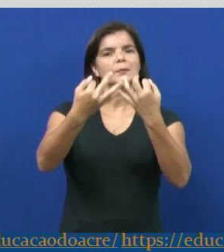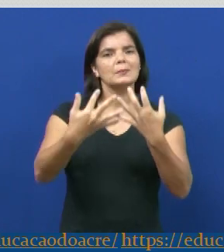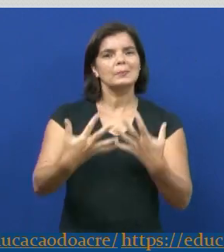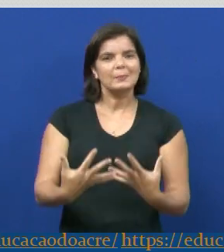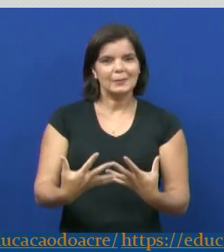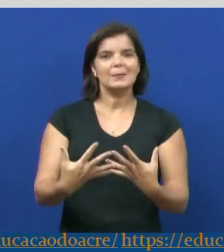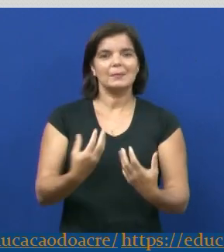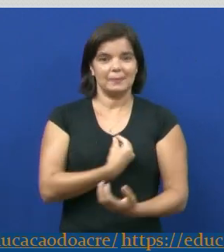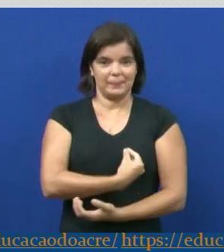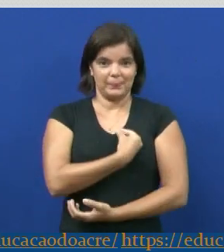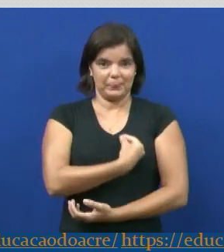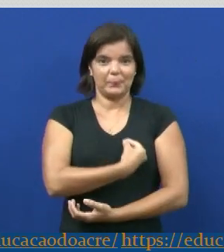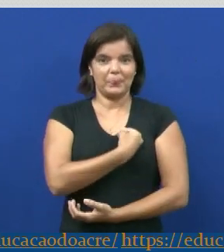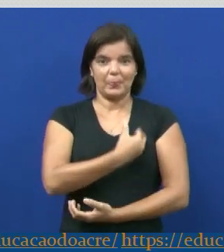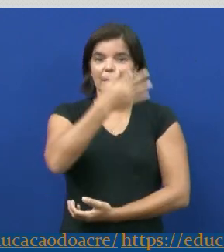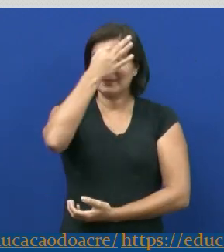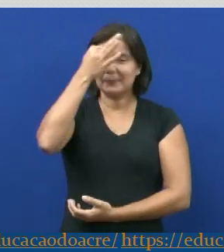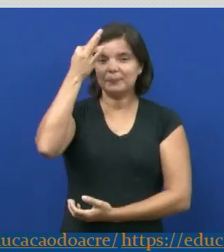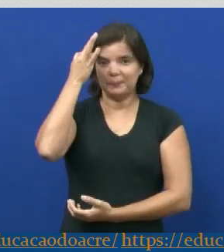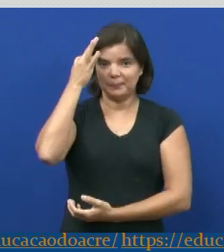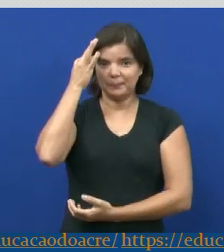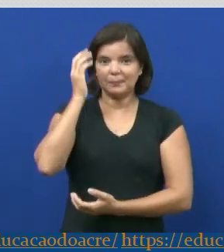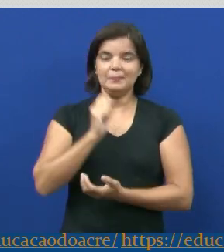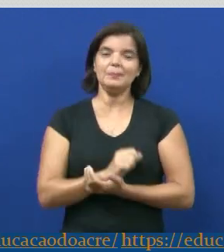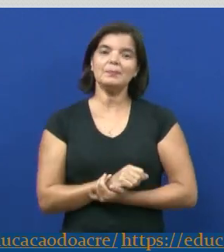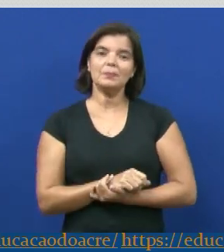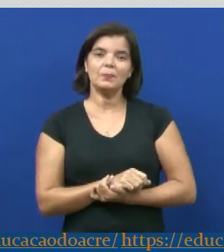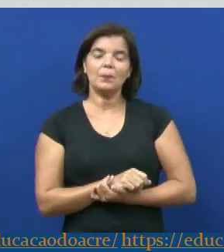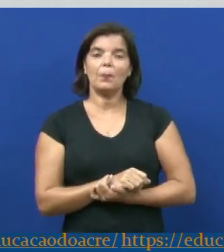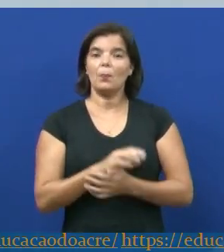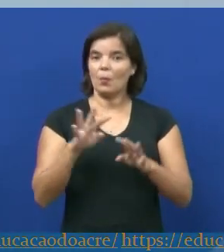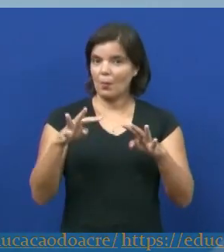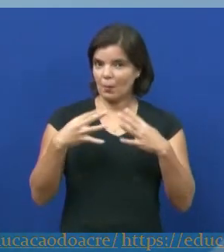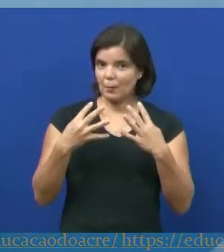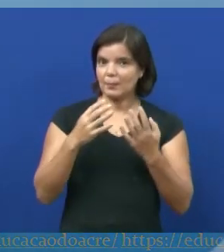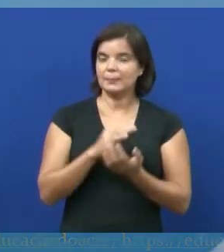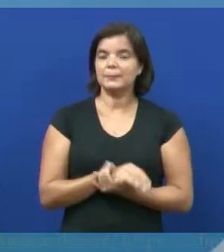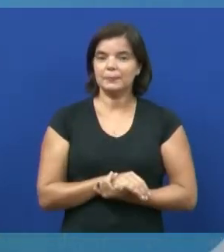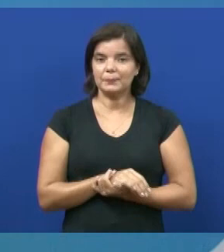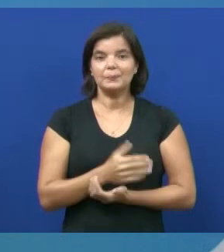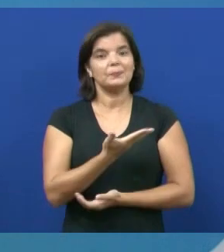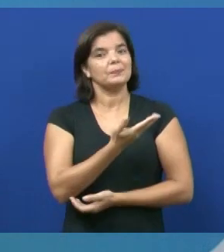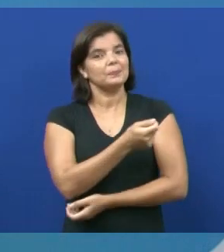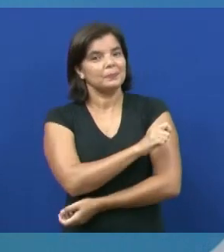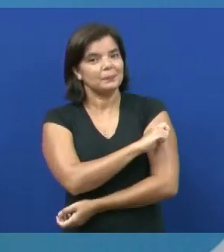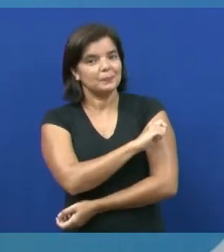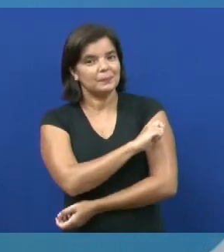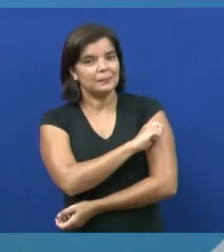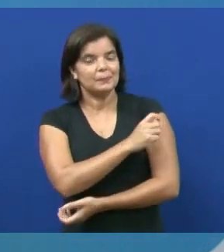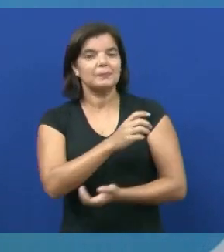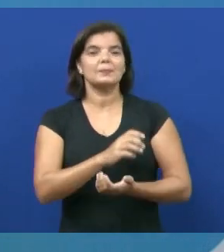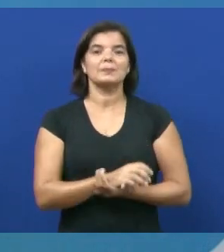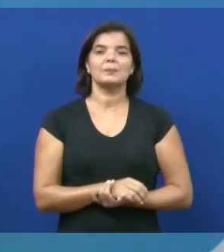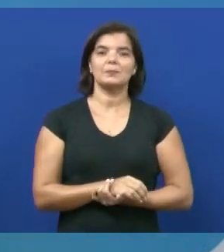conceitos presentes na filosofia? Olha aqui para mim, meus caros alunos.